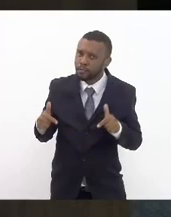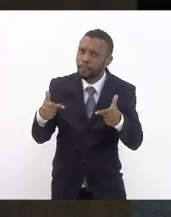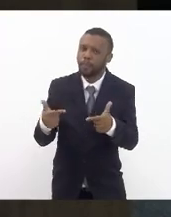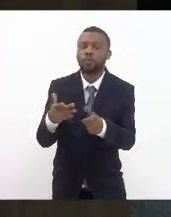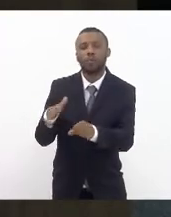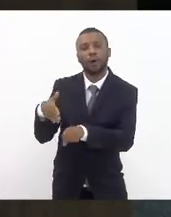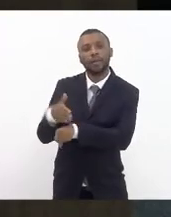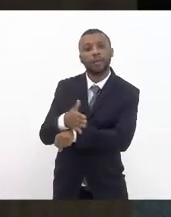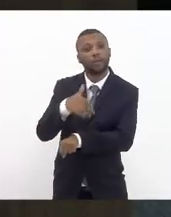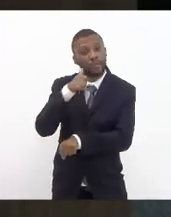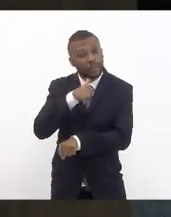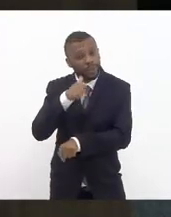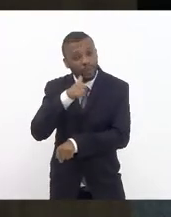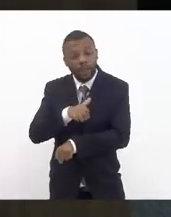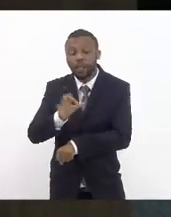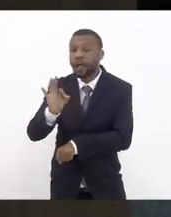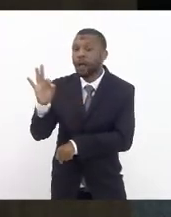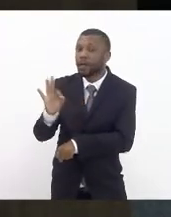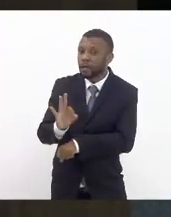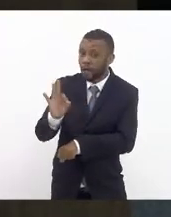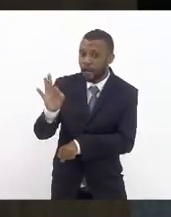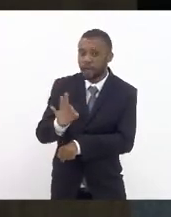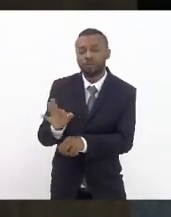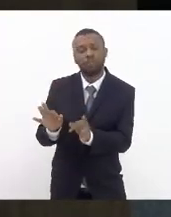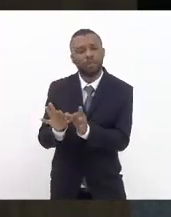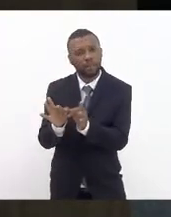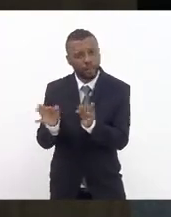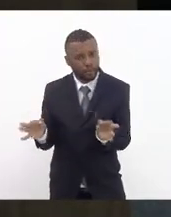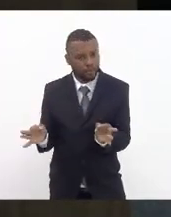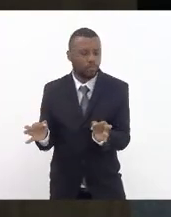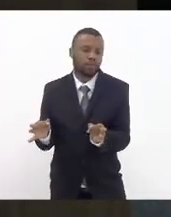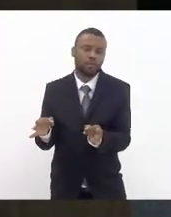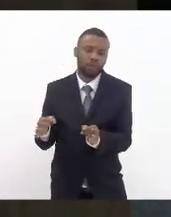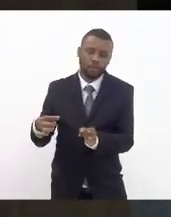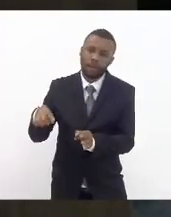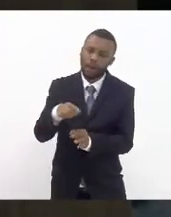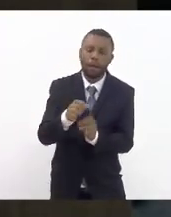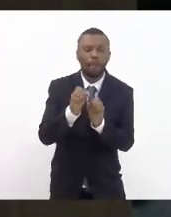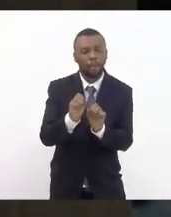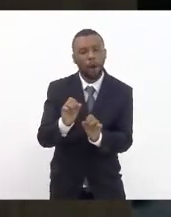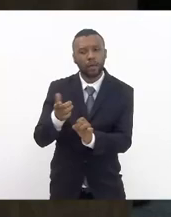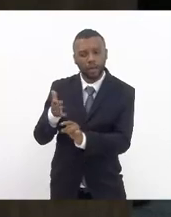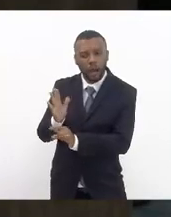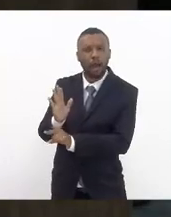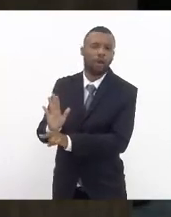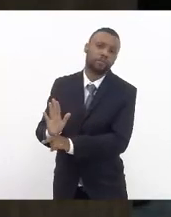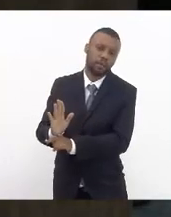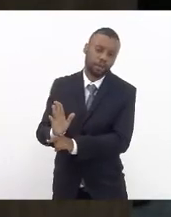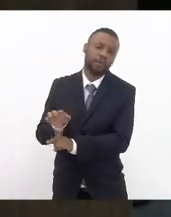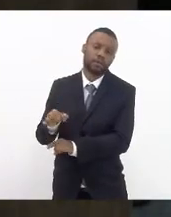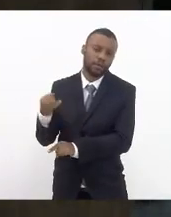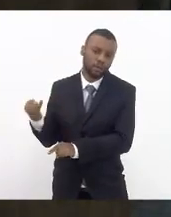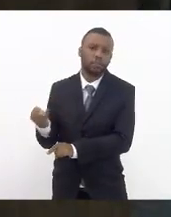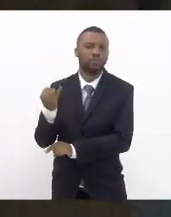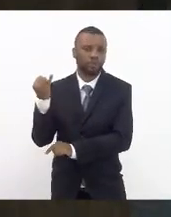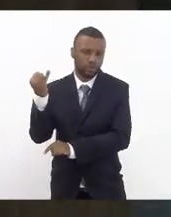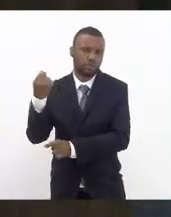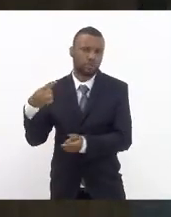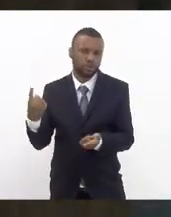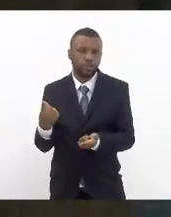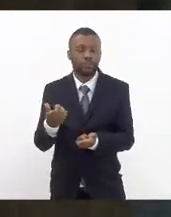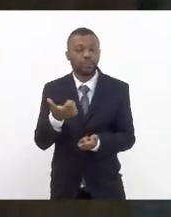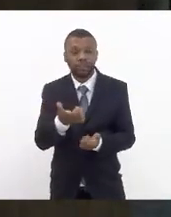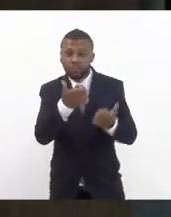mulheres a linhas de crédito, né? Pequenas linhas de crédito, que para elas podem fazer muita diferença. Então, eu queria dizer que a Tia Ju apresenta um